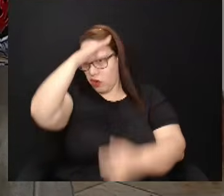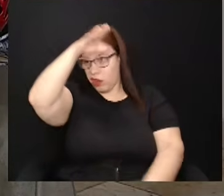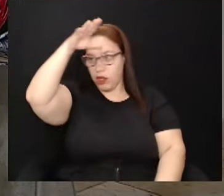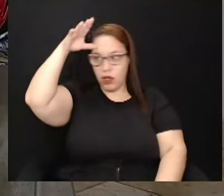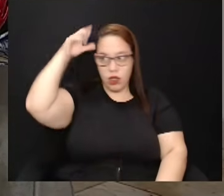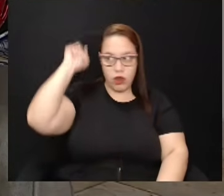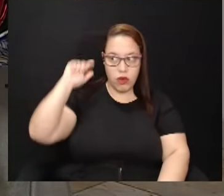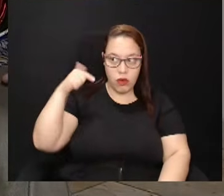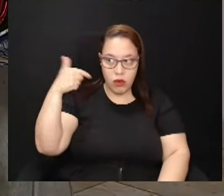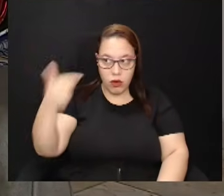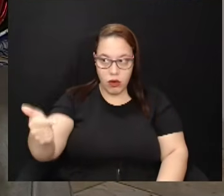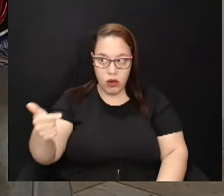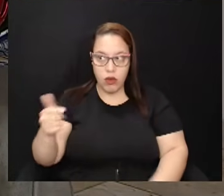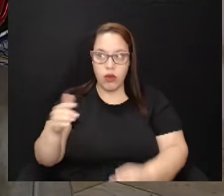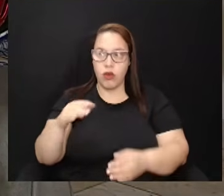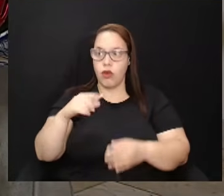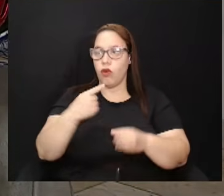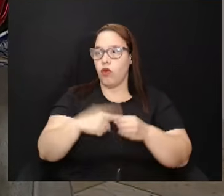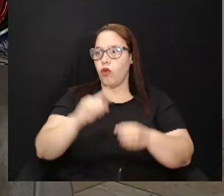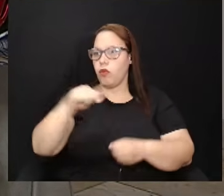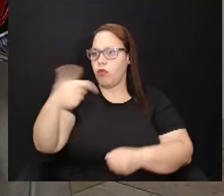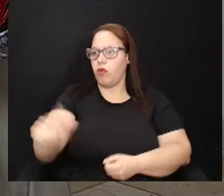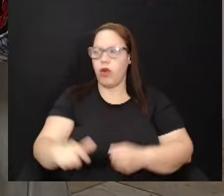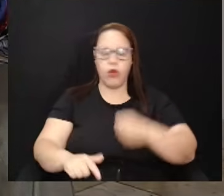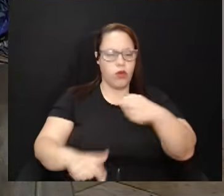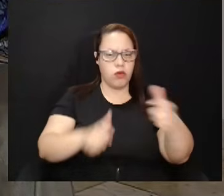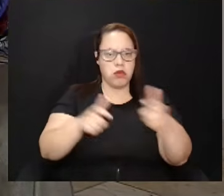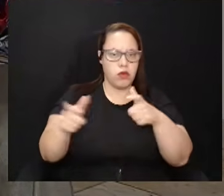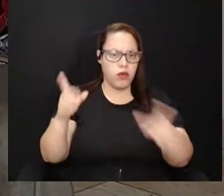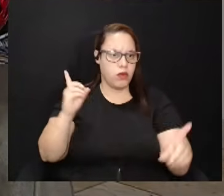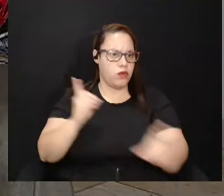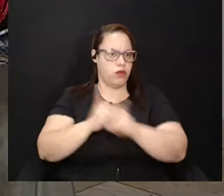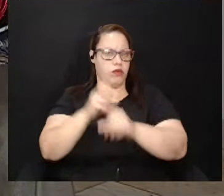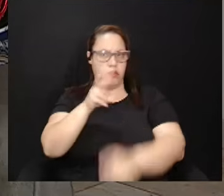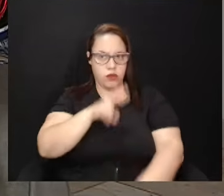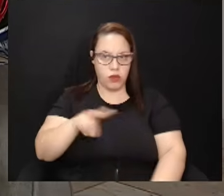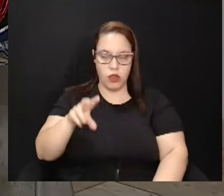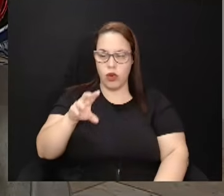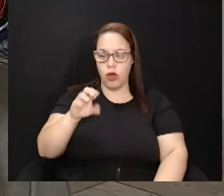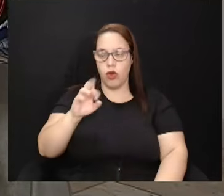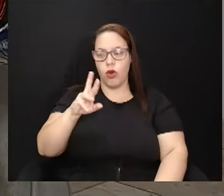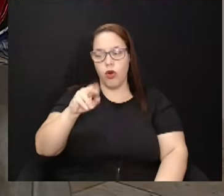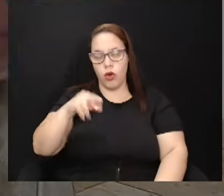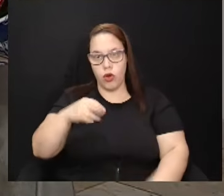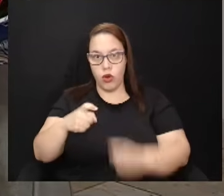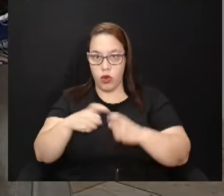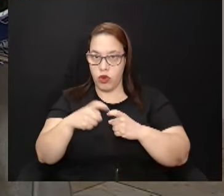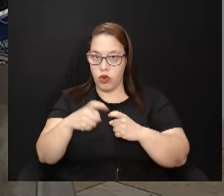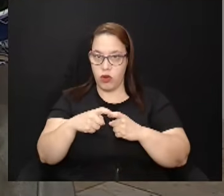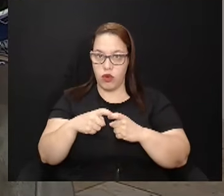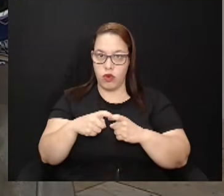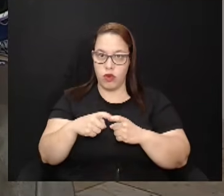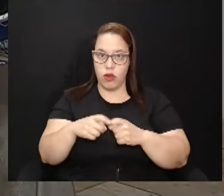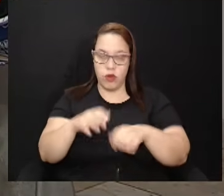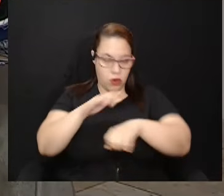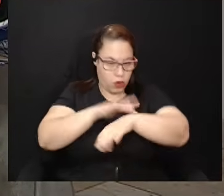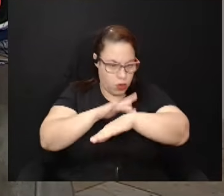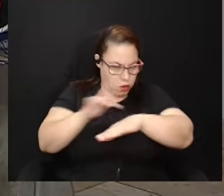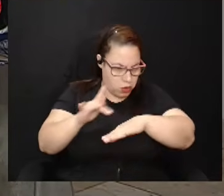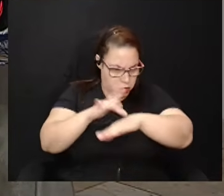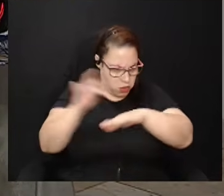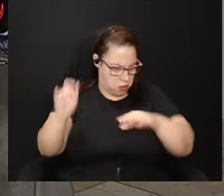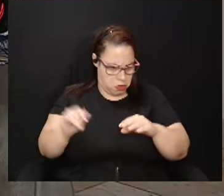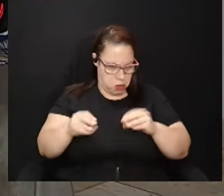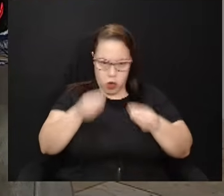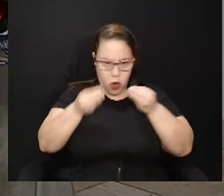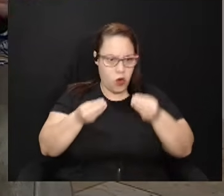uma cidade, vou para outra, de repente, eu vi um curandeiro, então eu estava pensando, não, eu quero tocar nele, porque ele